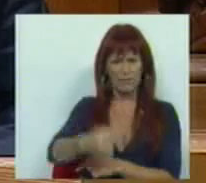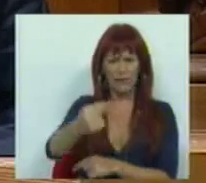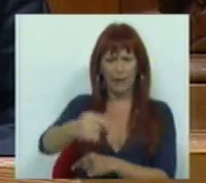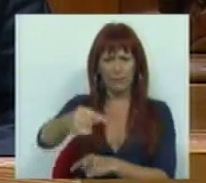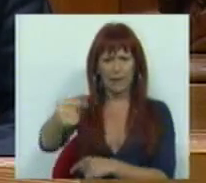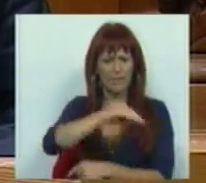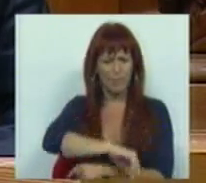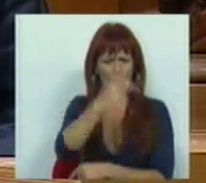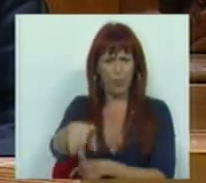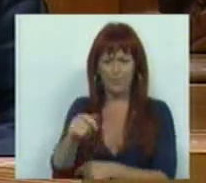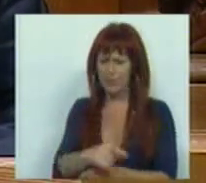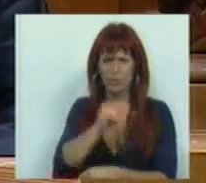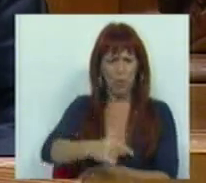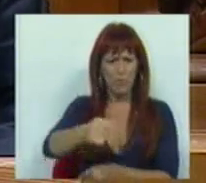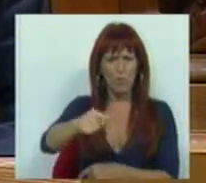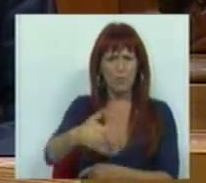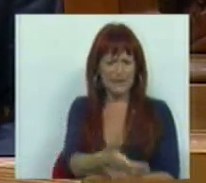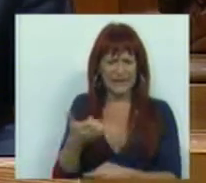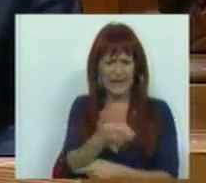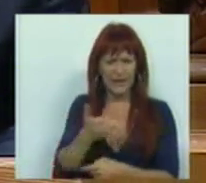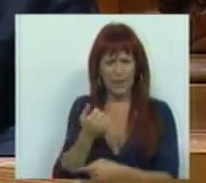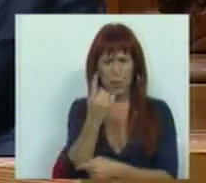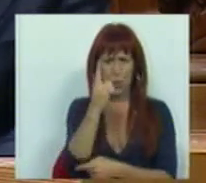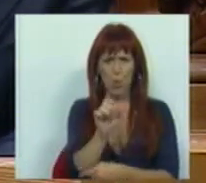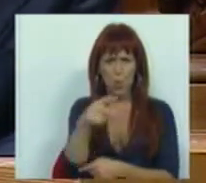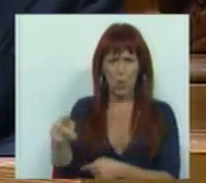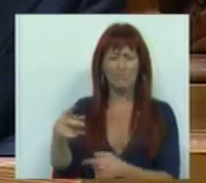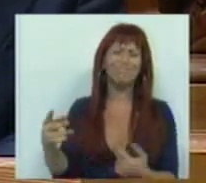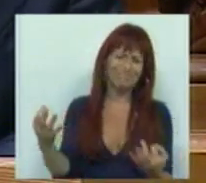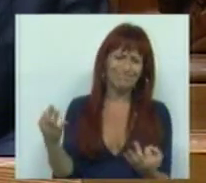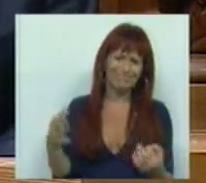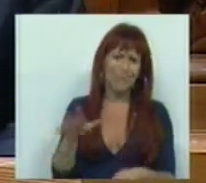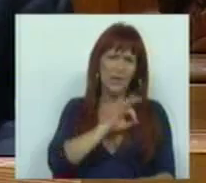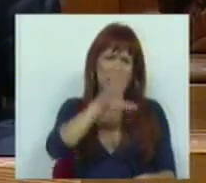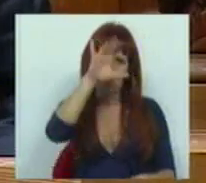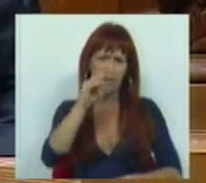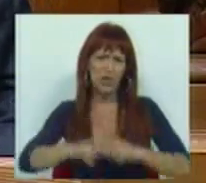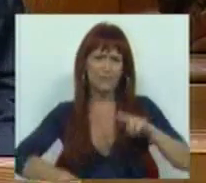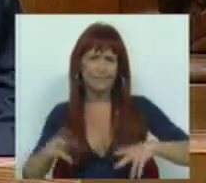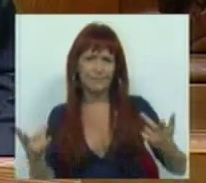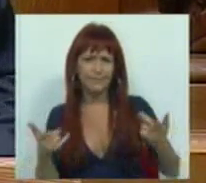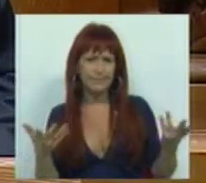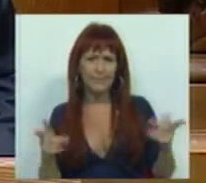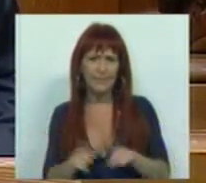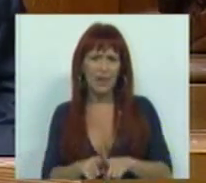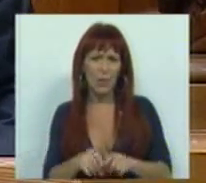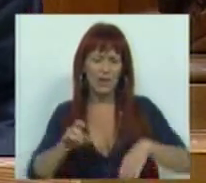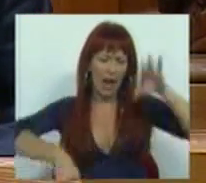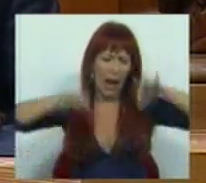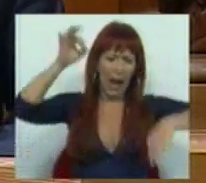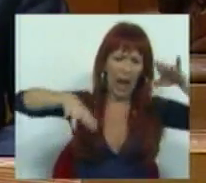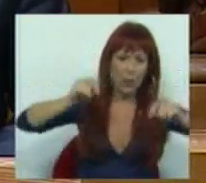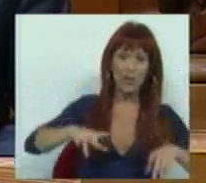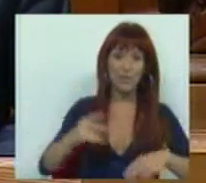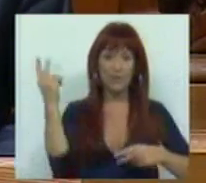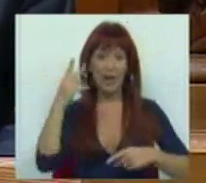dias aos pensionistas, todos os dias lhes é retirado €1. De facto, Sr. Ministro das Finanças, isto não é malabarismo, isto são